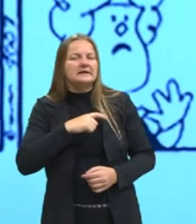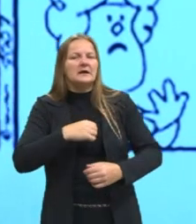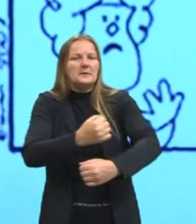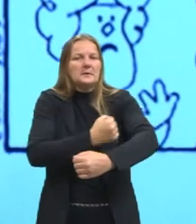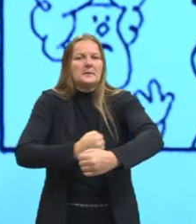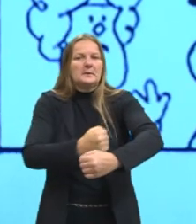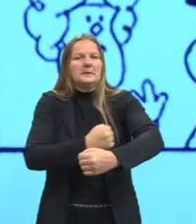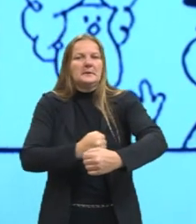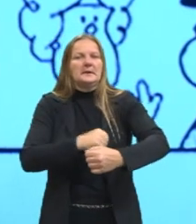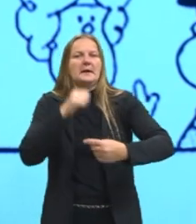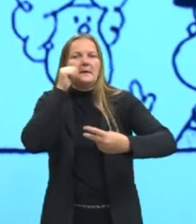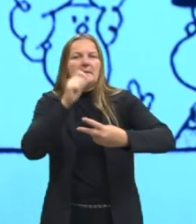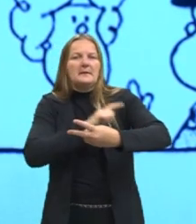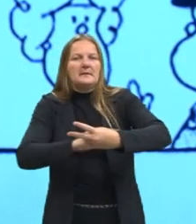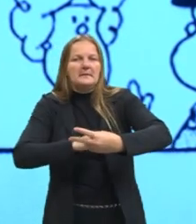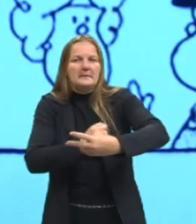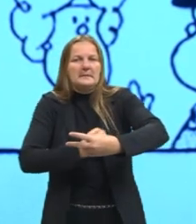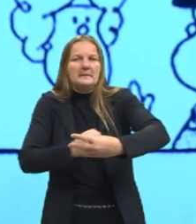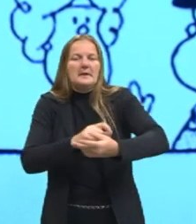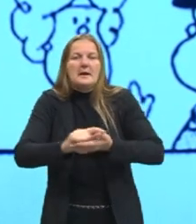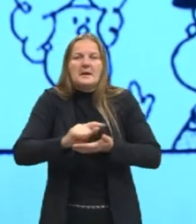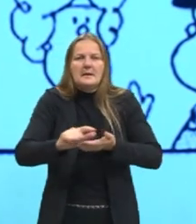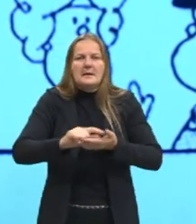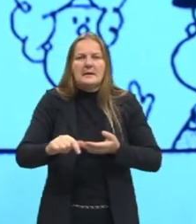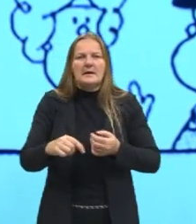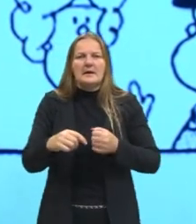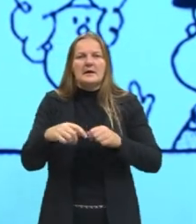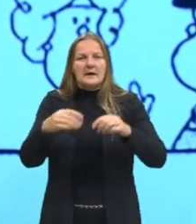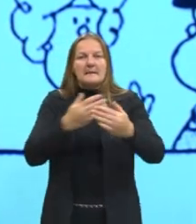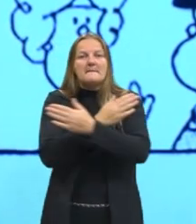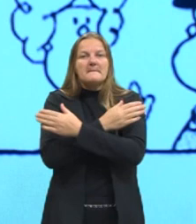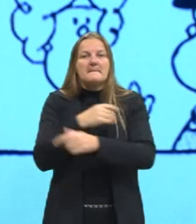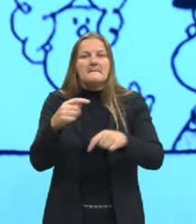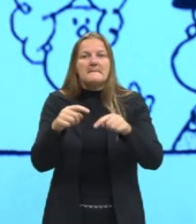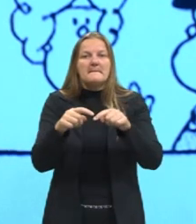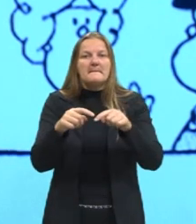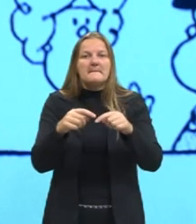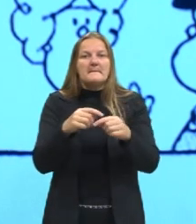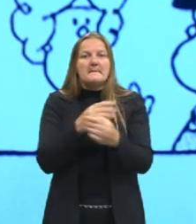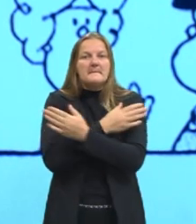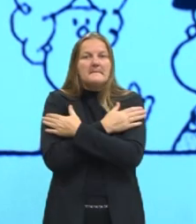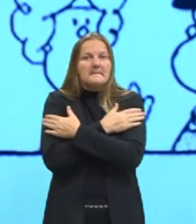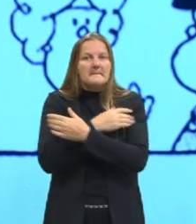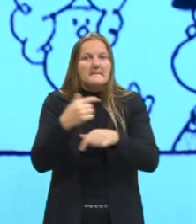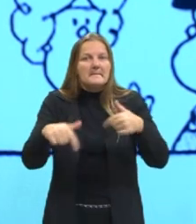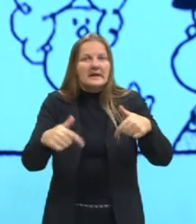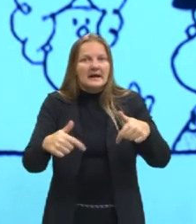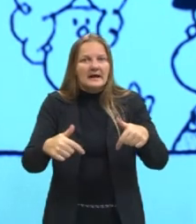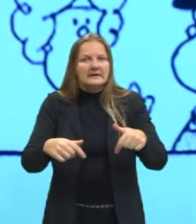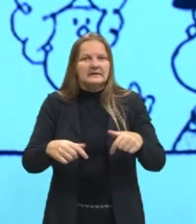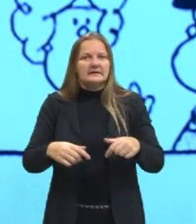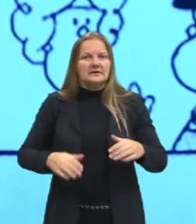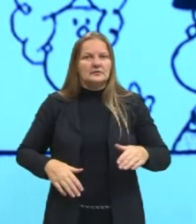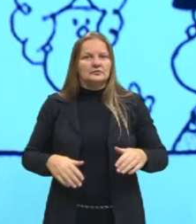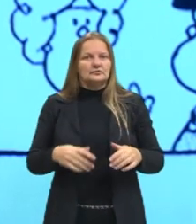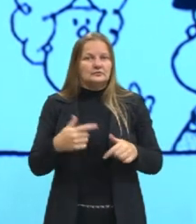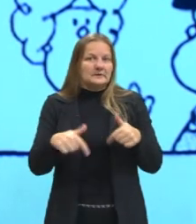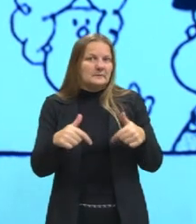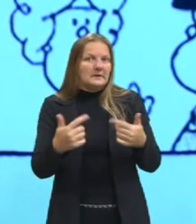cocinera lavadeira mucama EAD mas é pouco morrer ou seja segundo